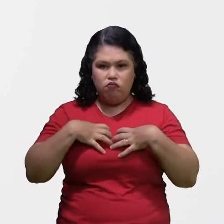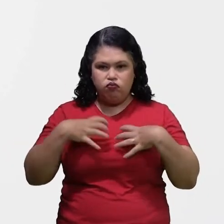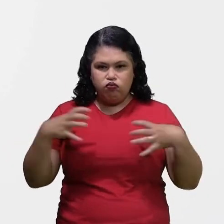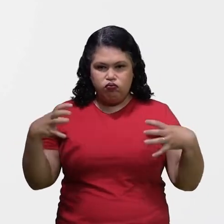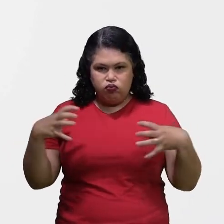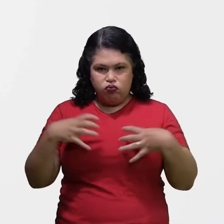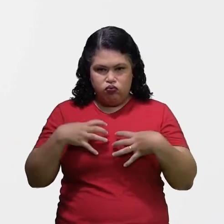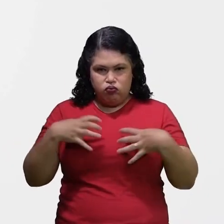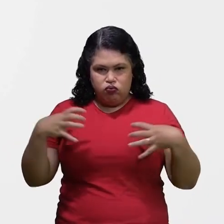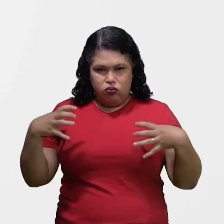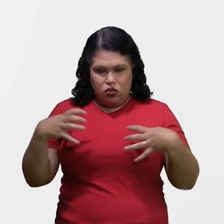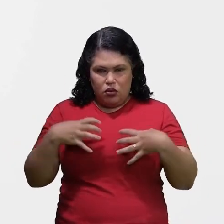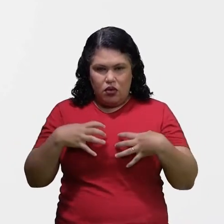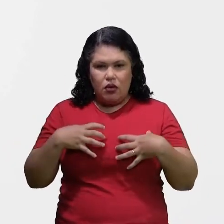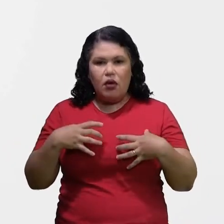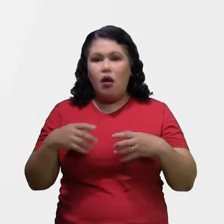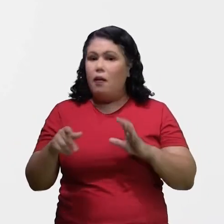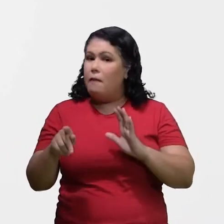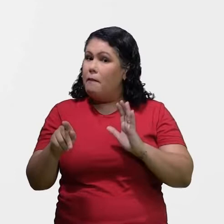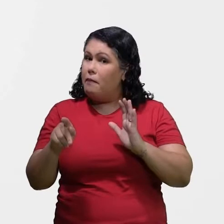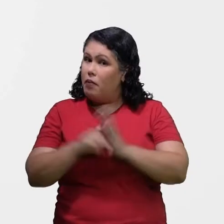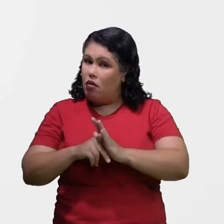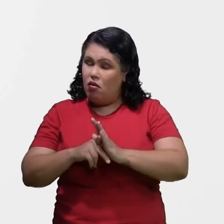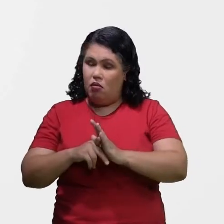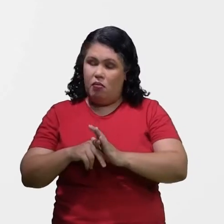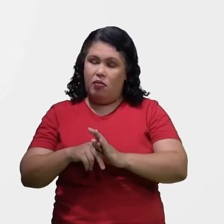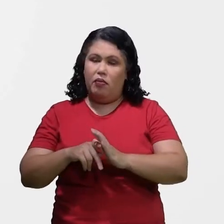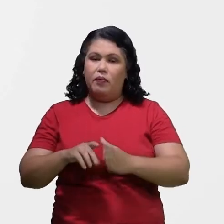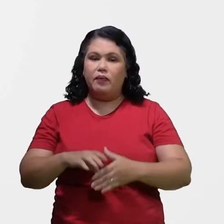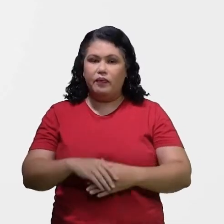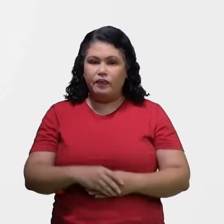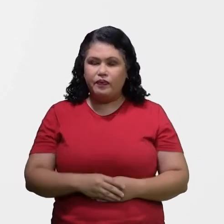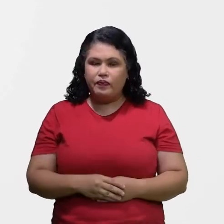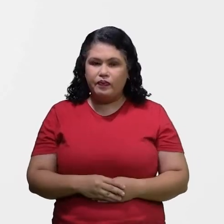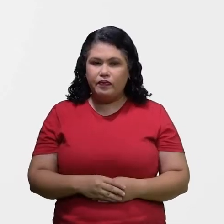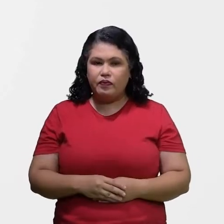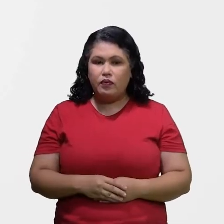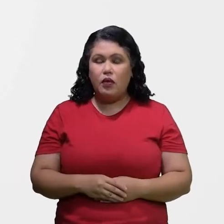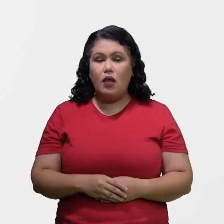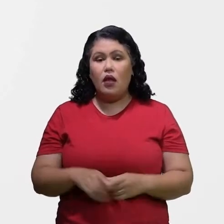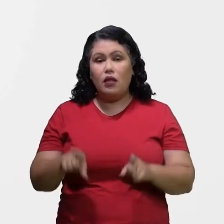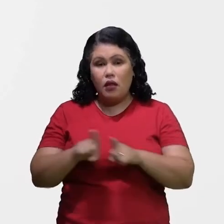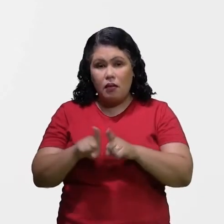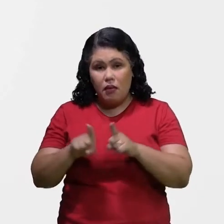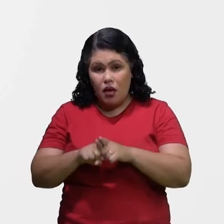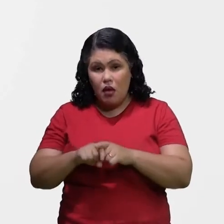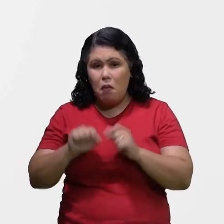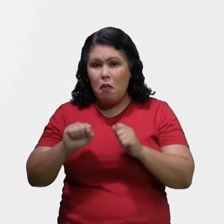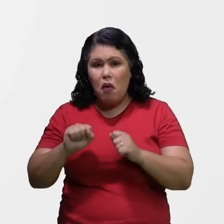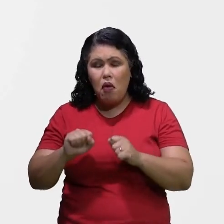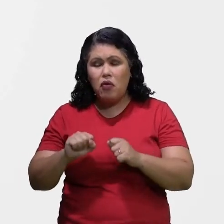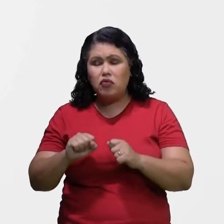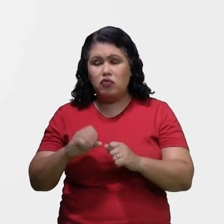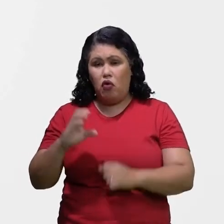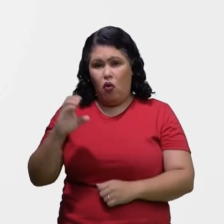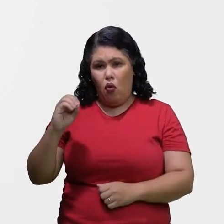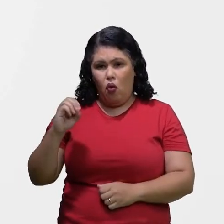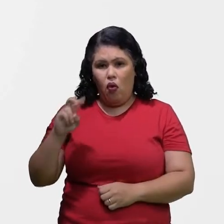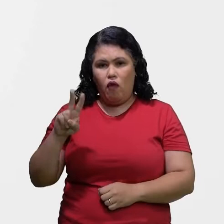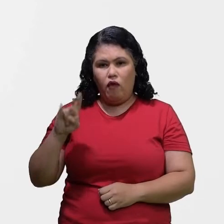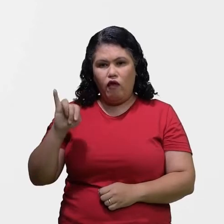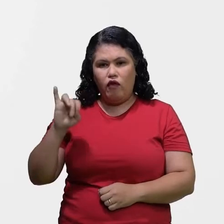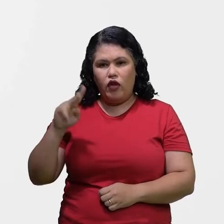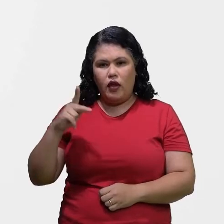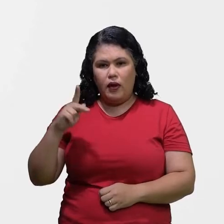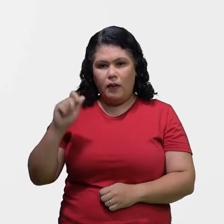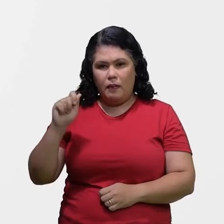uma formação muito própria de uma respiração pulmonar como a nossa. São ovíparos com a fecundação externa.